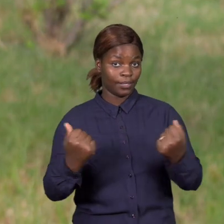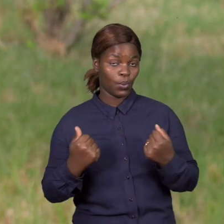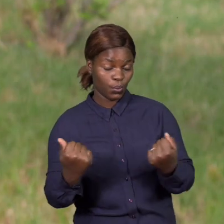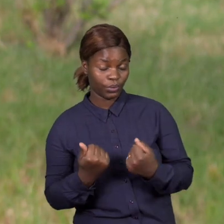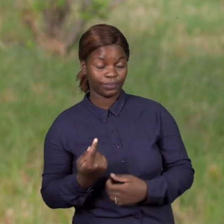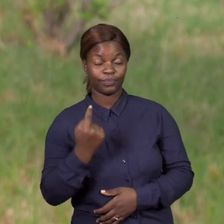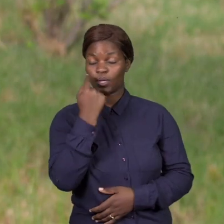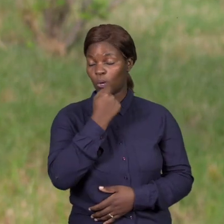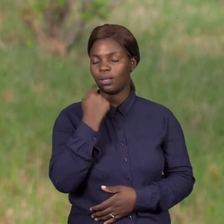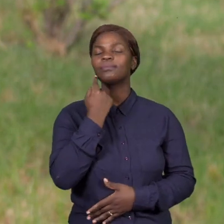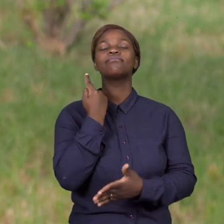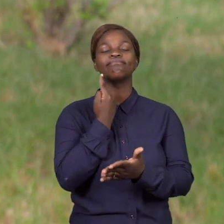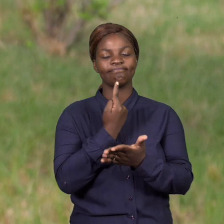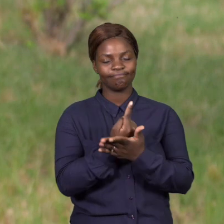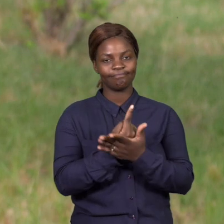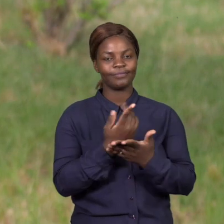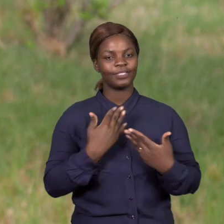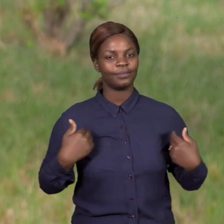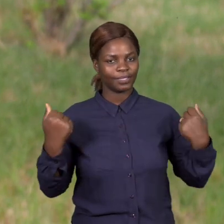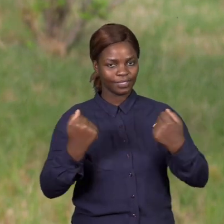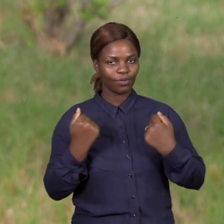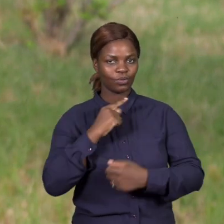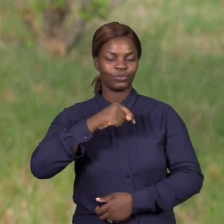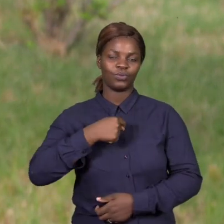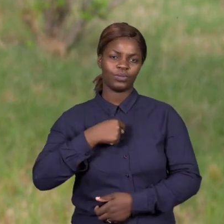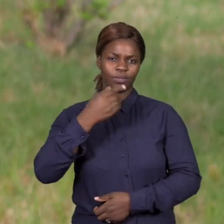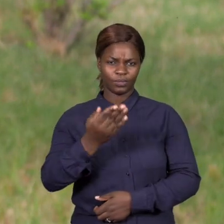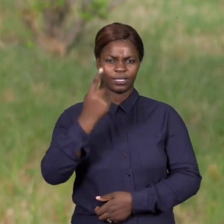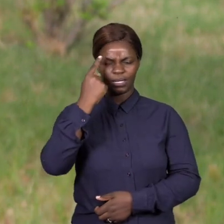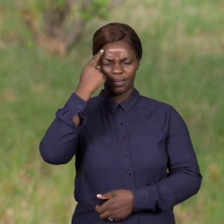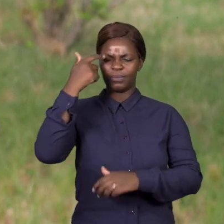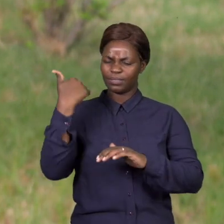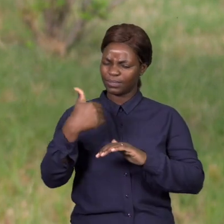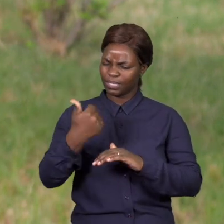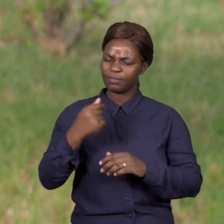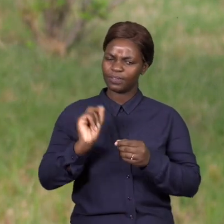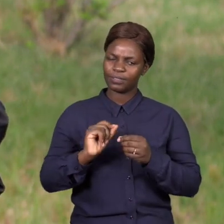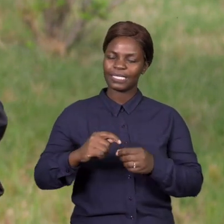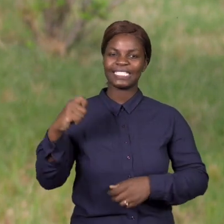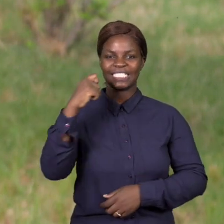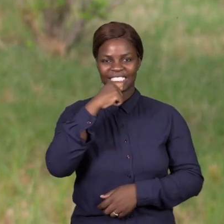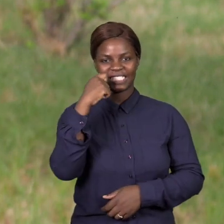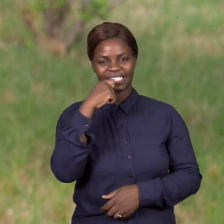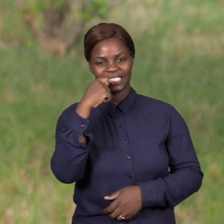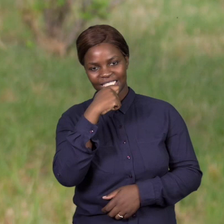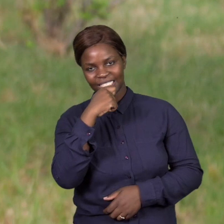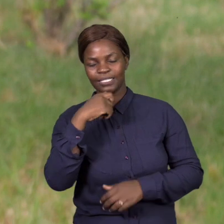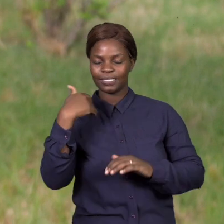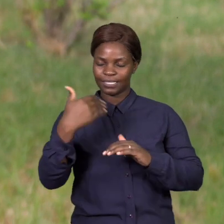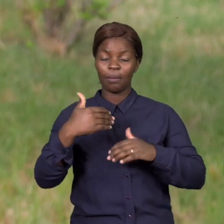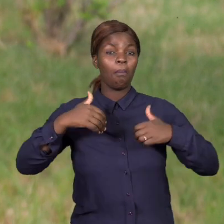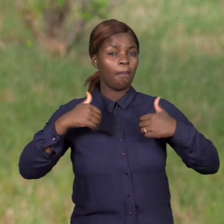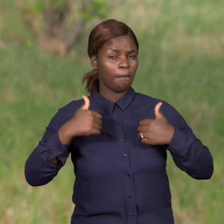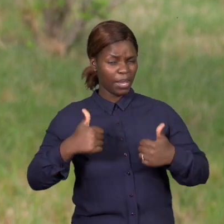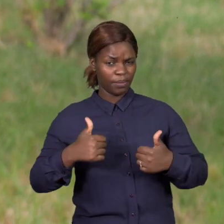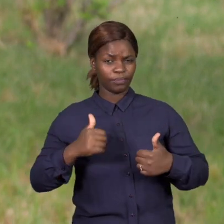A saúde oral é um aspecto crucial para o nosso bem-estar geral. Lembre-se sempre de fazer a higienização da sua